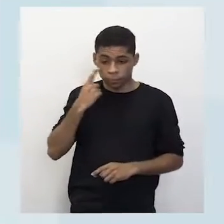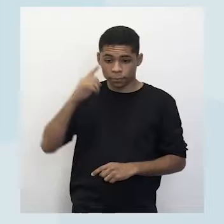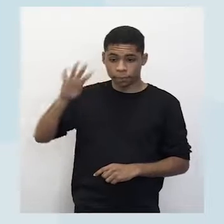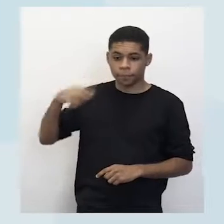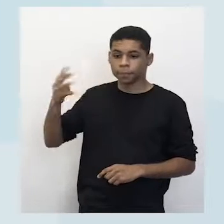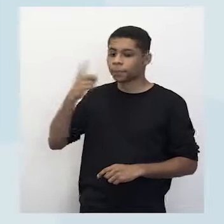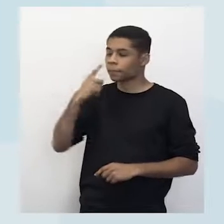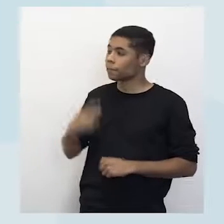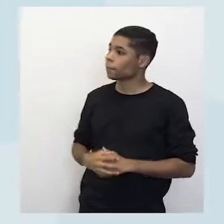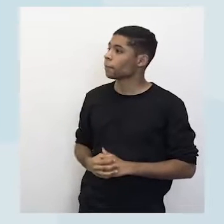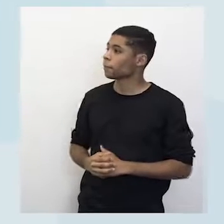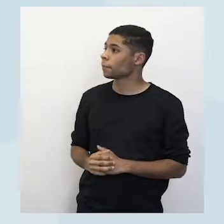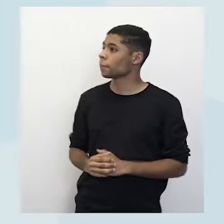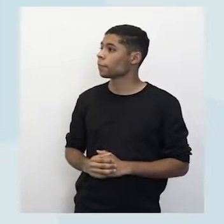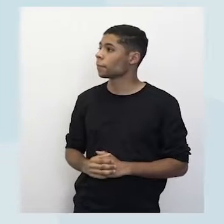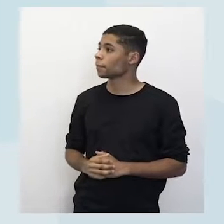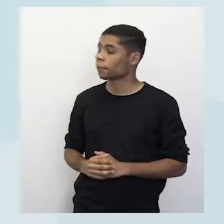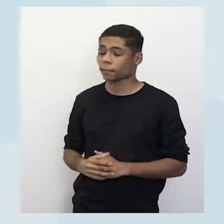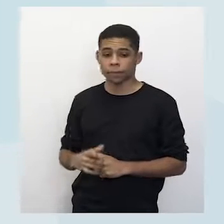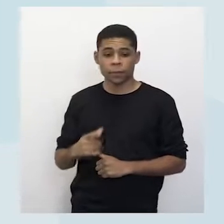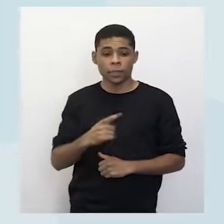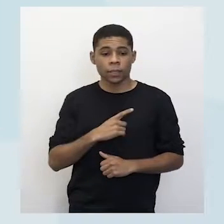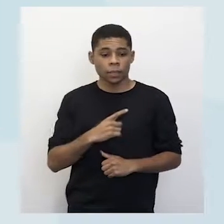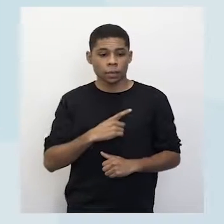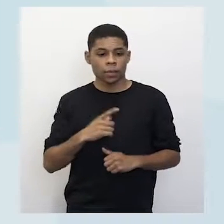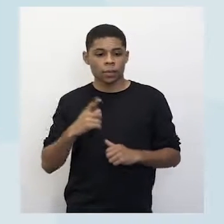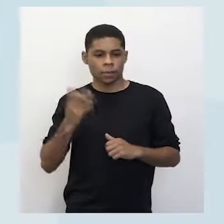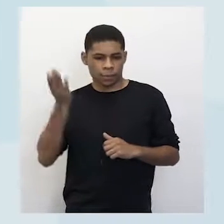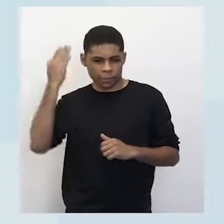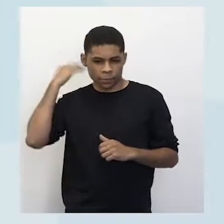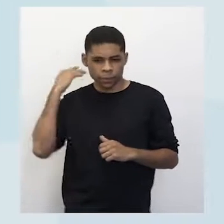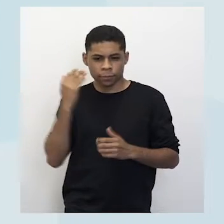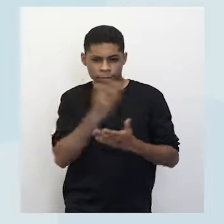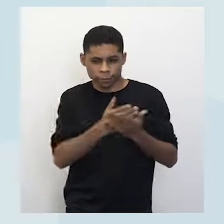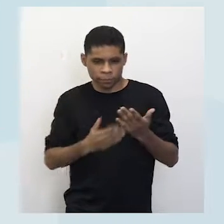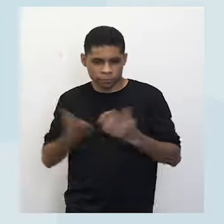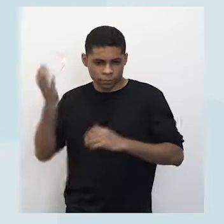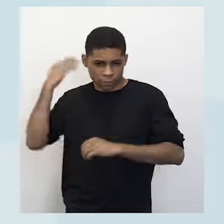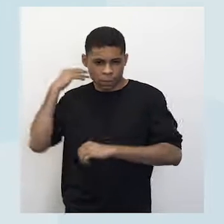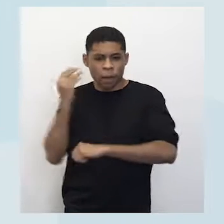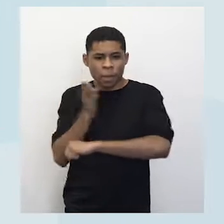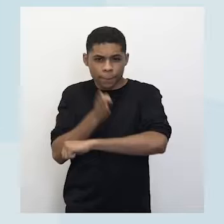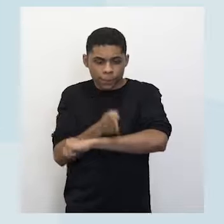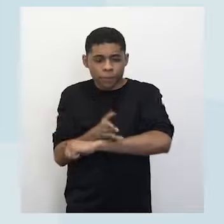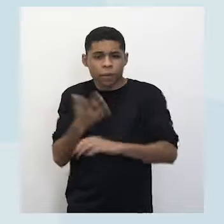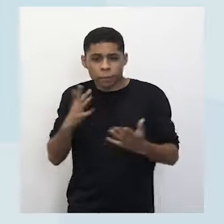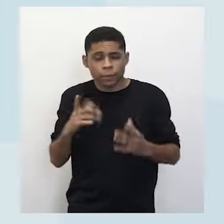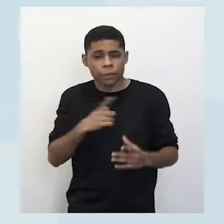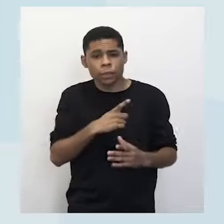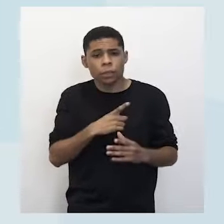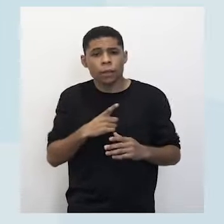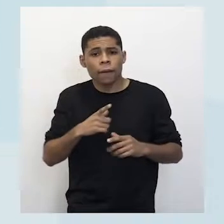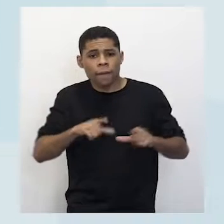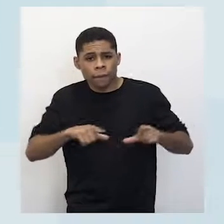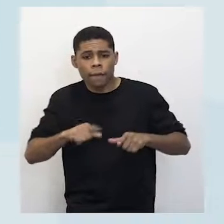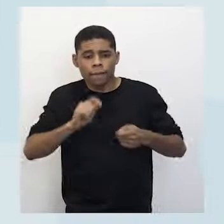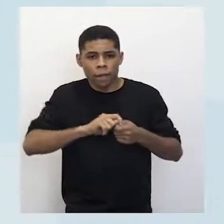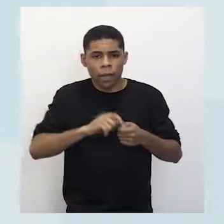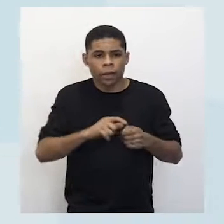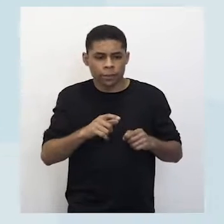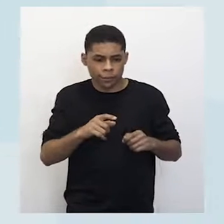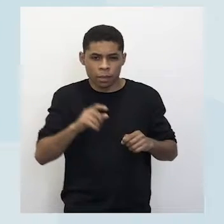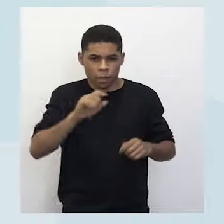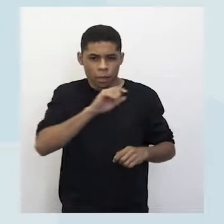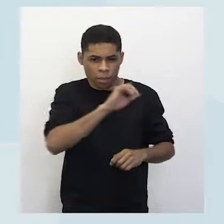Então, olha só, as bases do mundo medieval, elas se dividem nas tradições já praticadas no Império